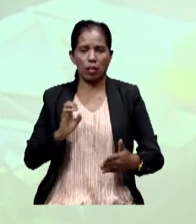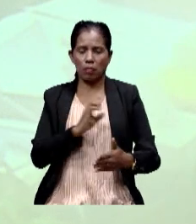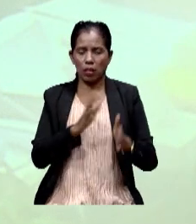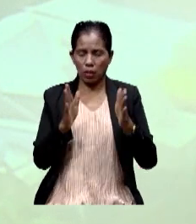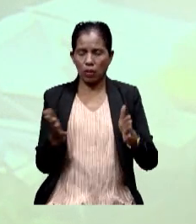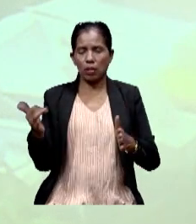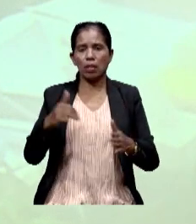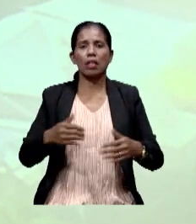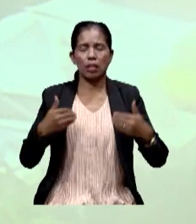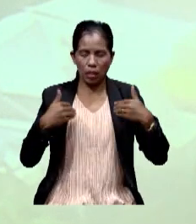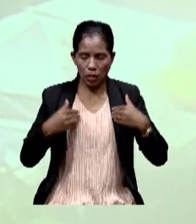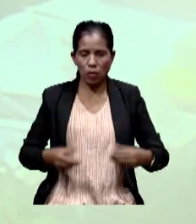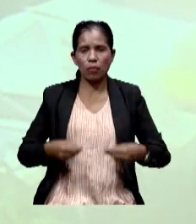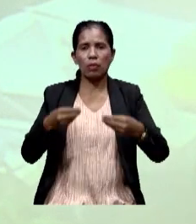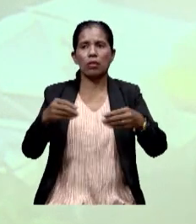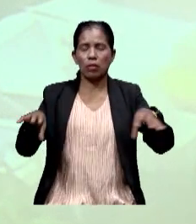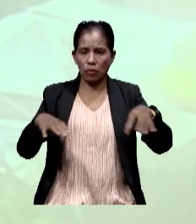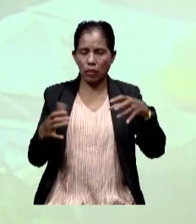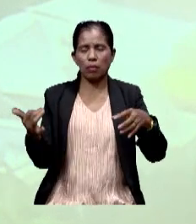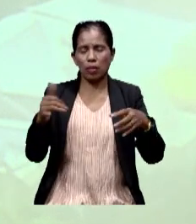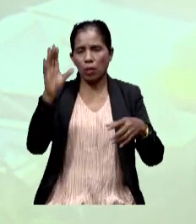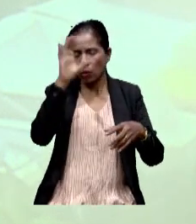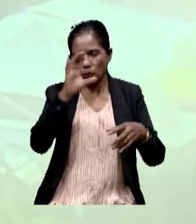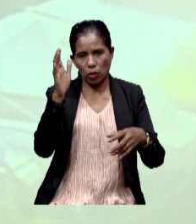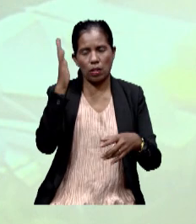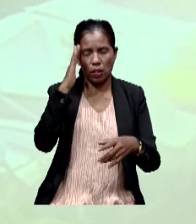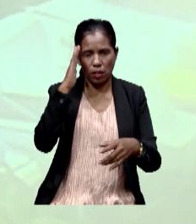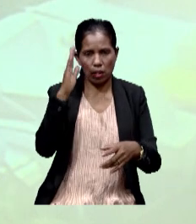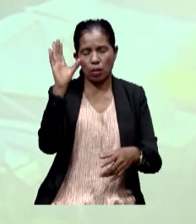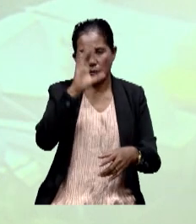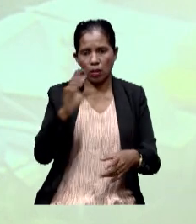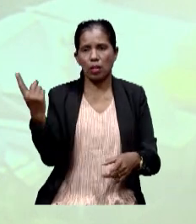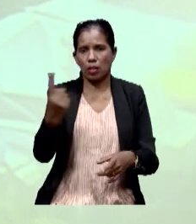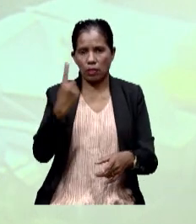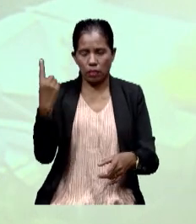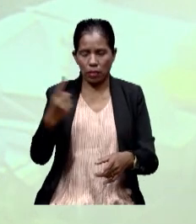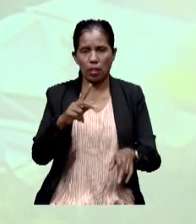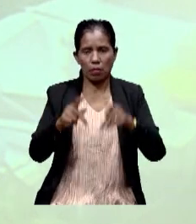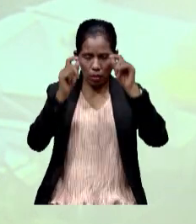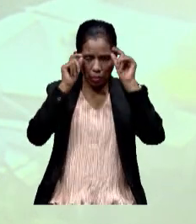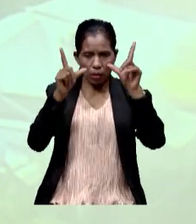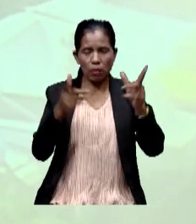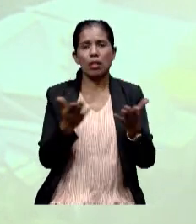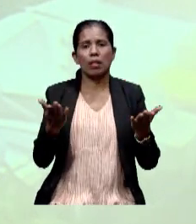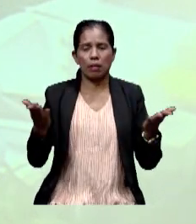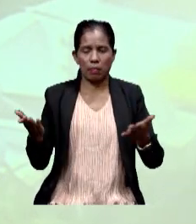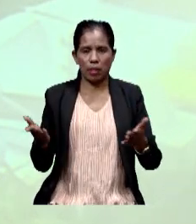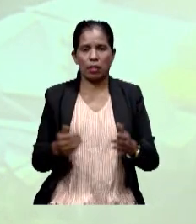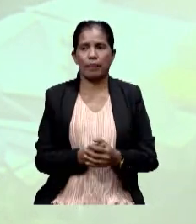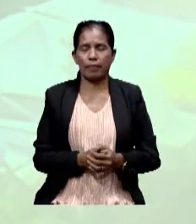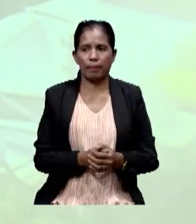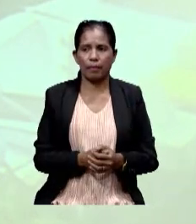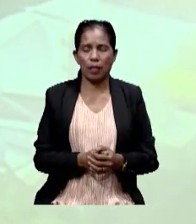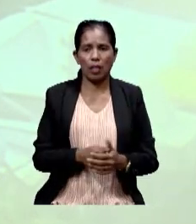be for servisu ba sira para tu identifica hare i dignifica na fati Timor-Leste hen be de itnia